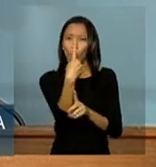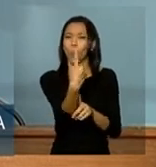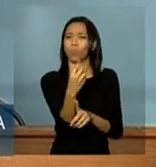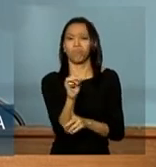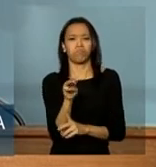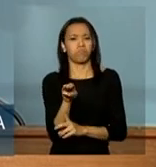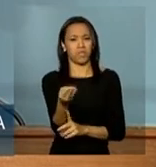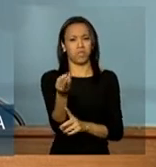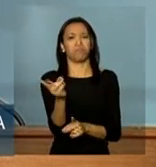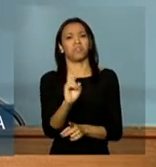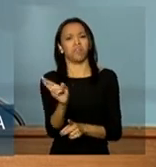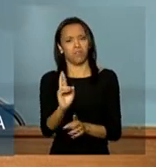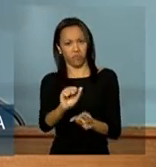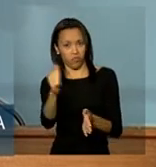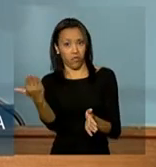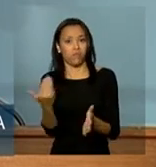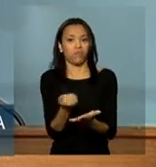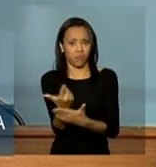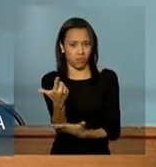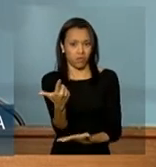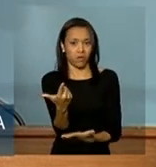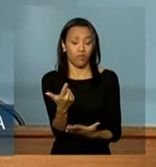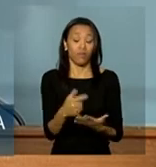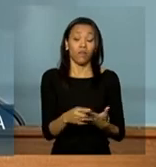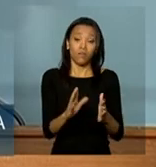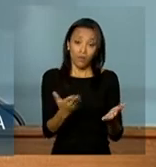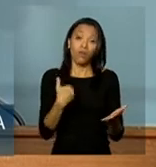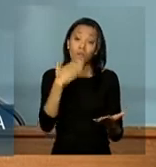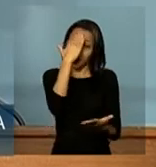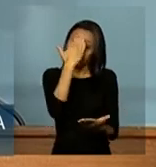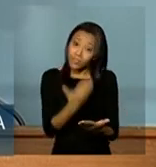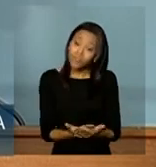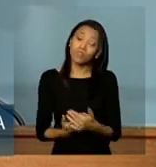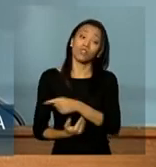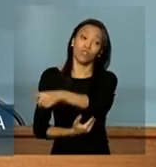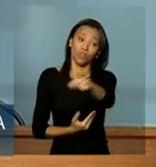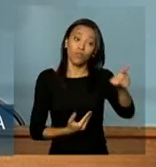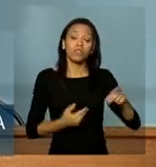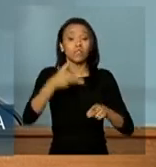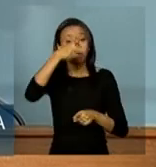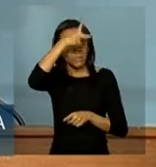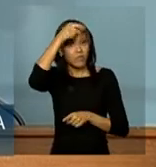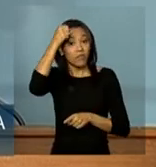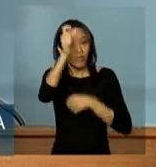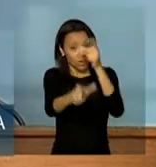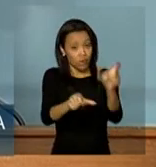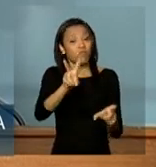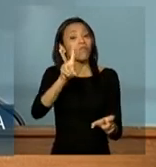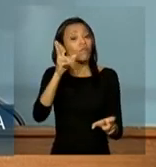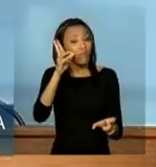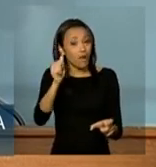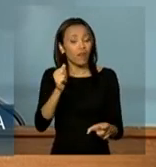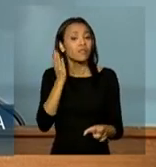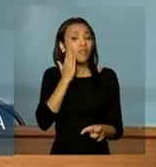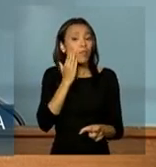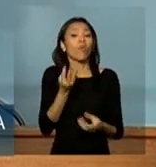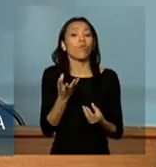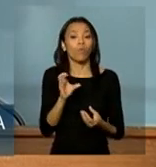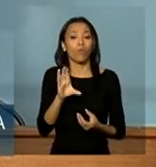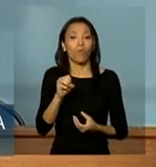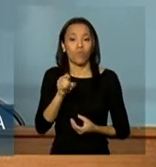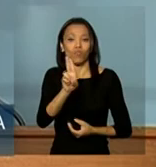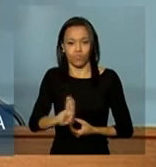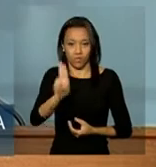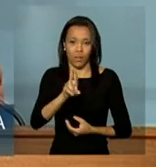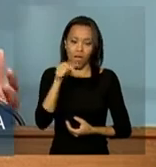de R$ 1 milhão. Eu acredito que os prefeitos saberão fazer muito bom uso delas. Acredito que, com